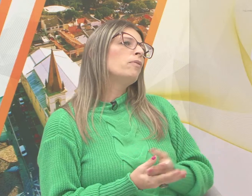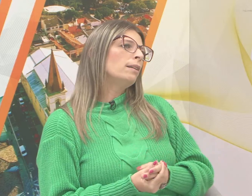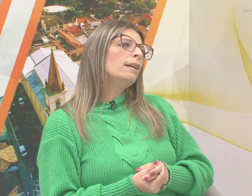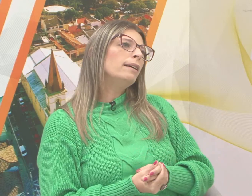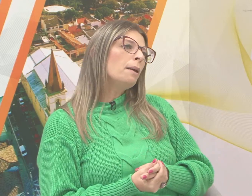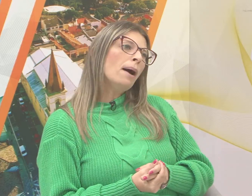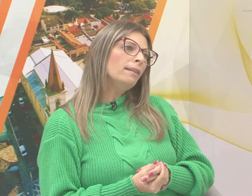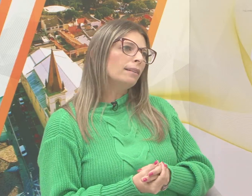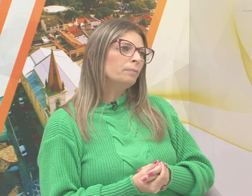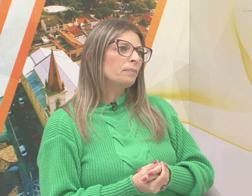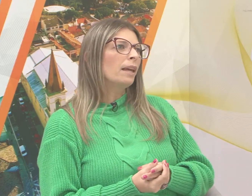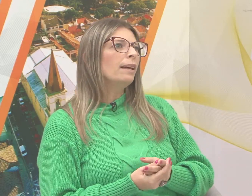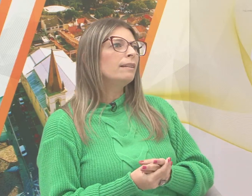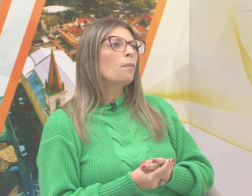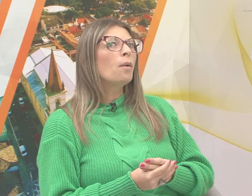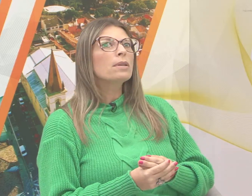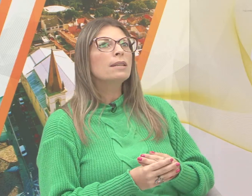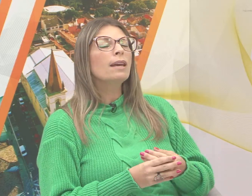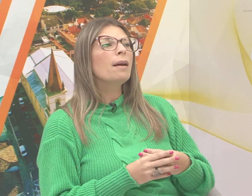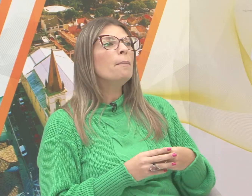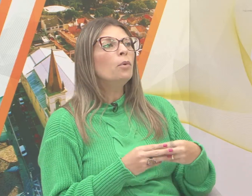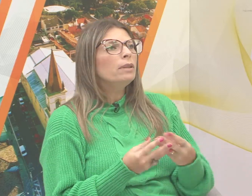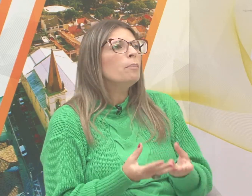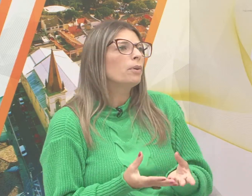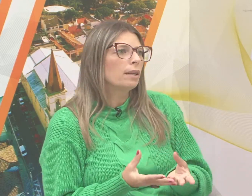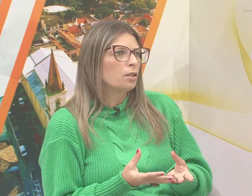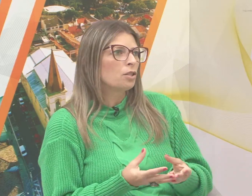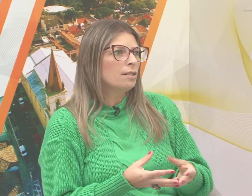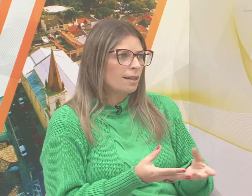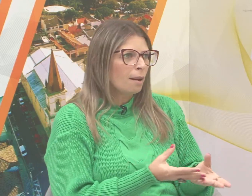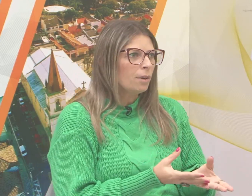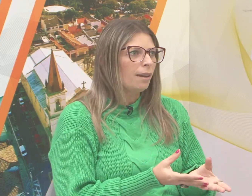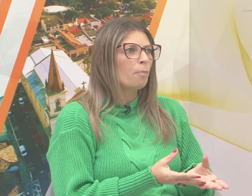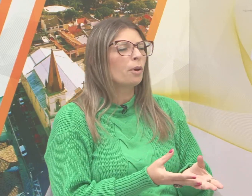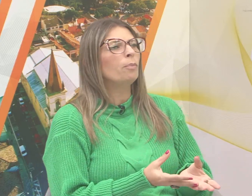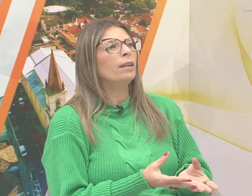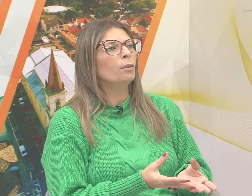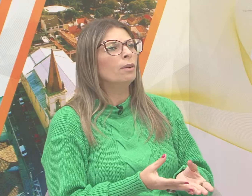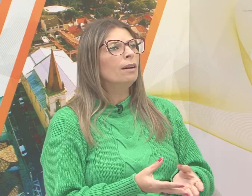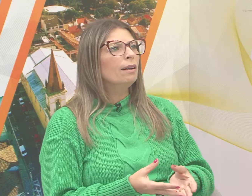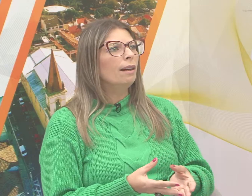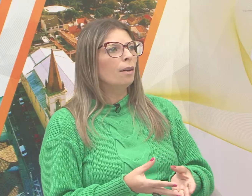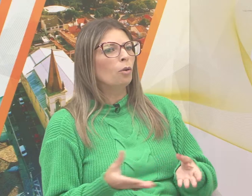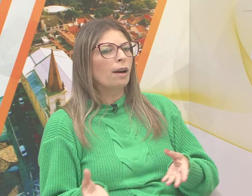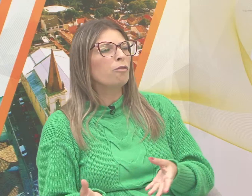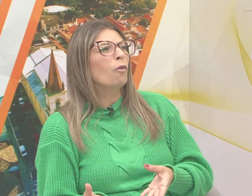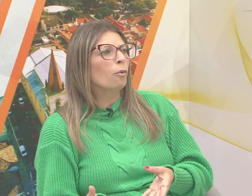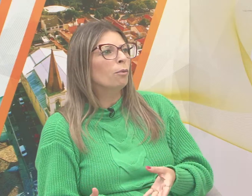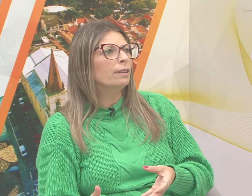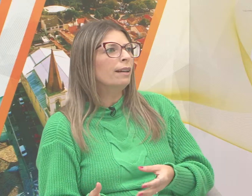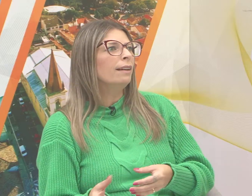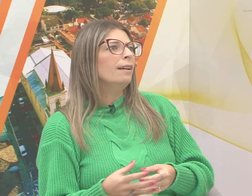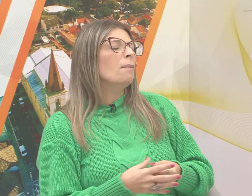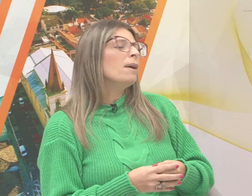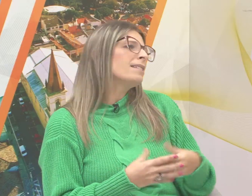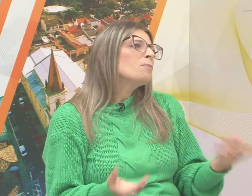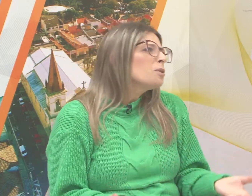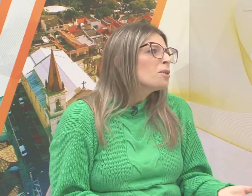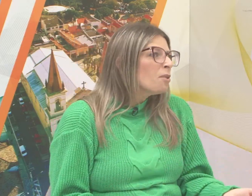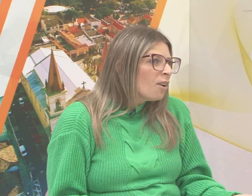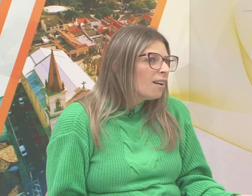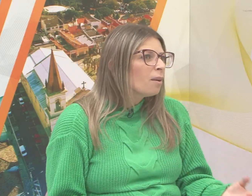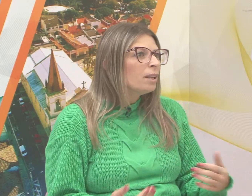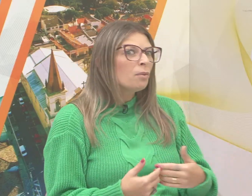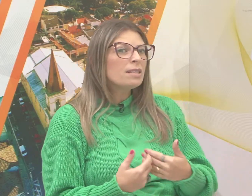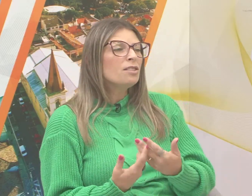foi aprovada a lei da queimada, né? Então, algo assim que é muito importante. A gente sabe que é proibido colocar fogo, né? Mas as